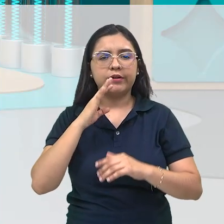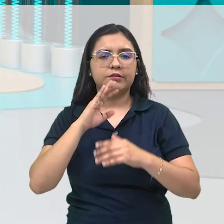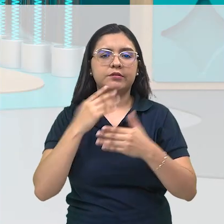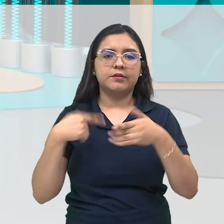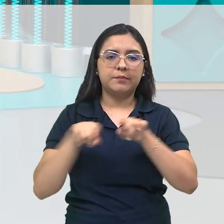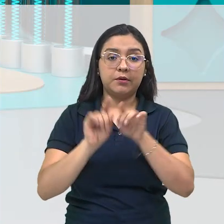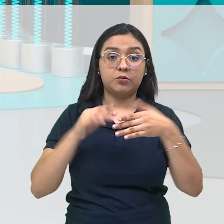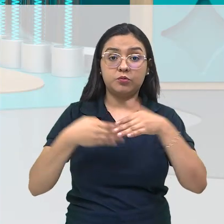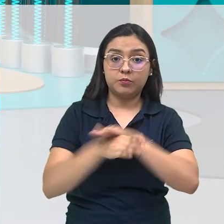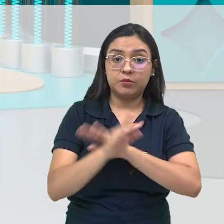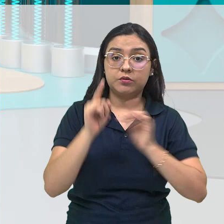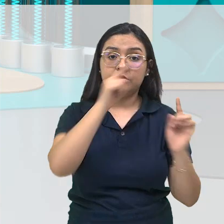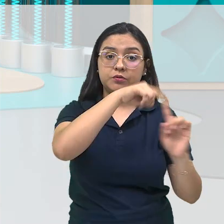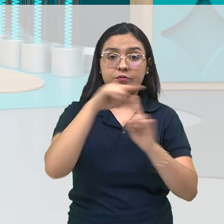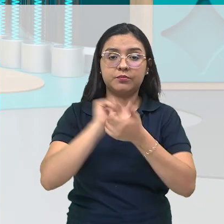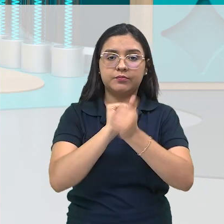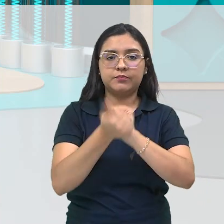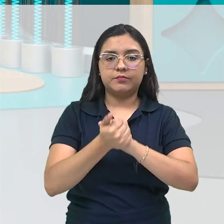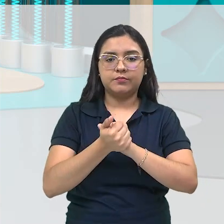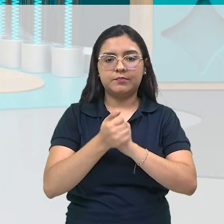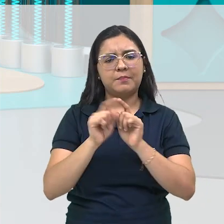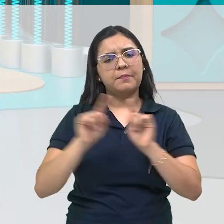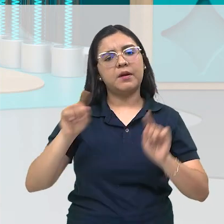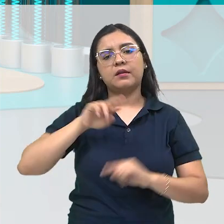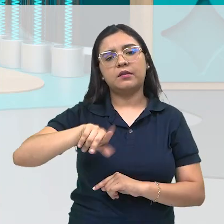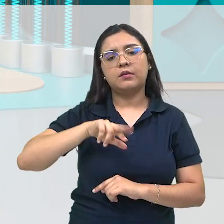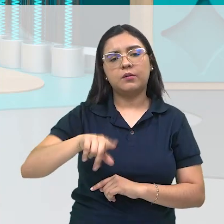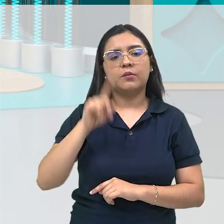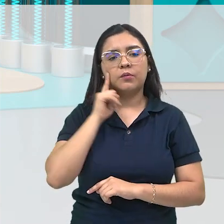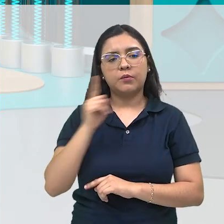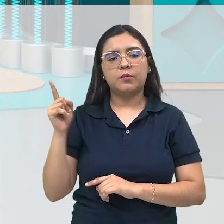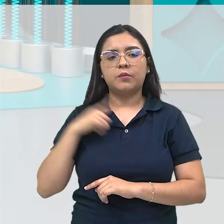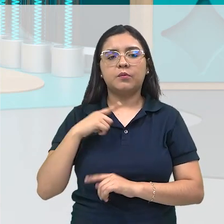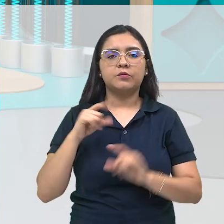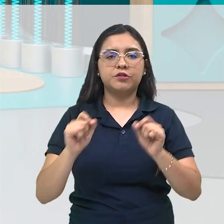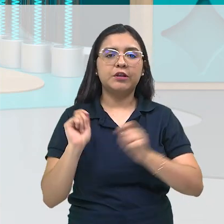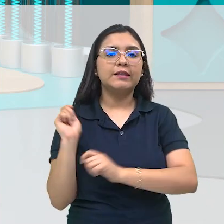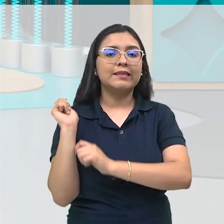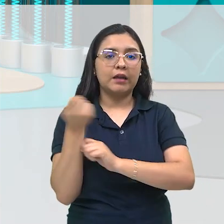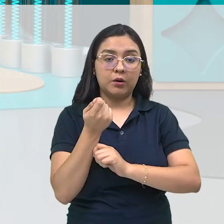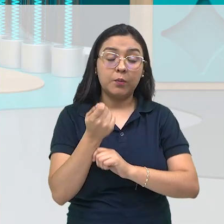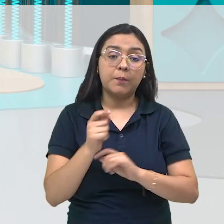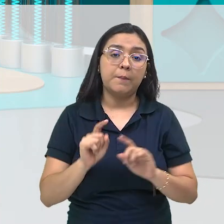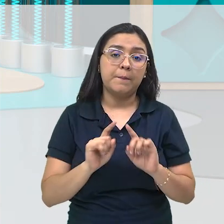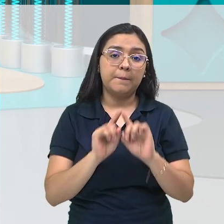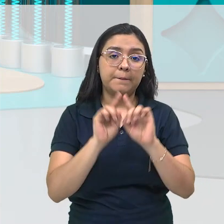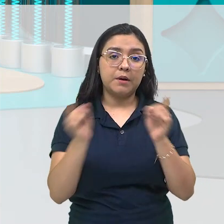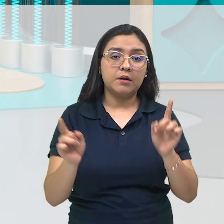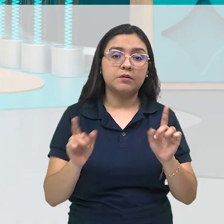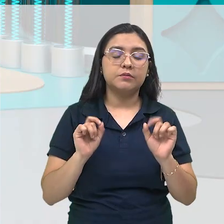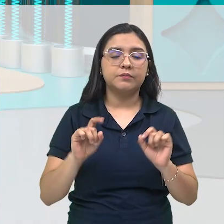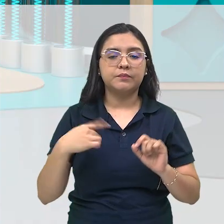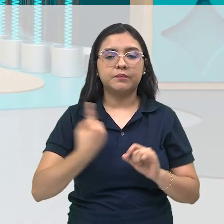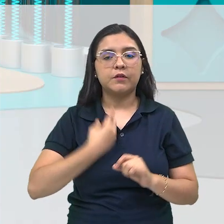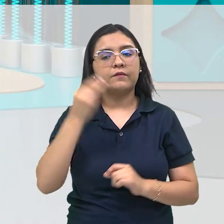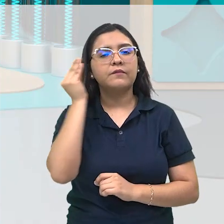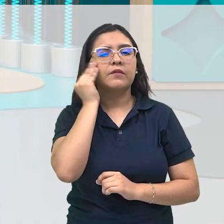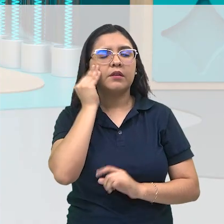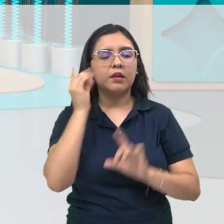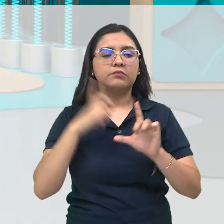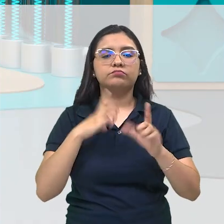de esporte e menos com esporte de taco, né? Mas a gente vai